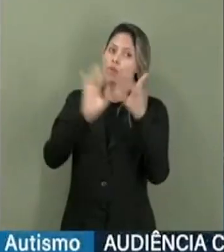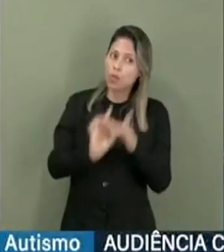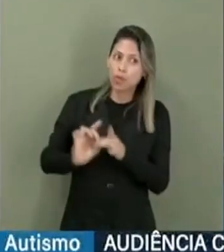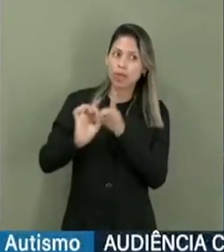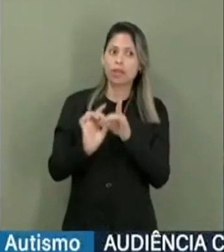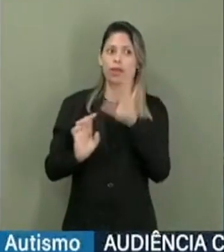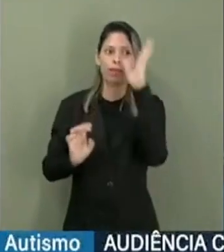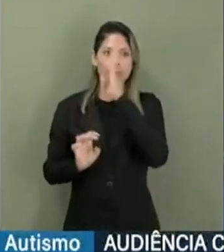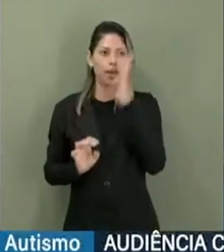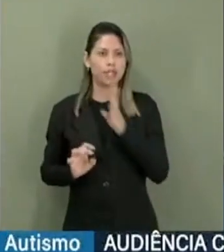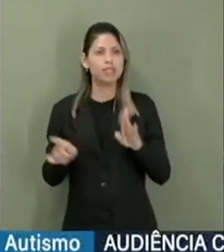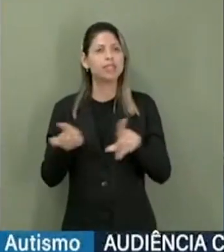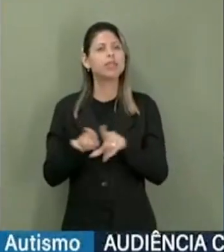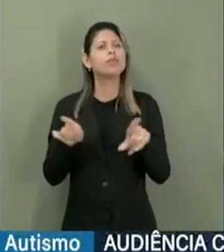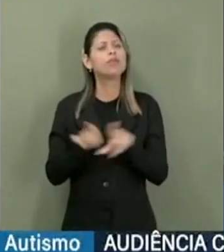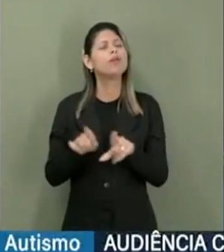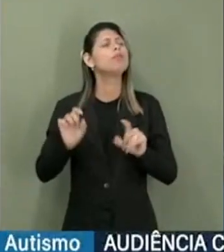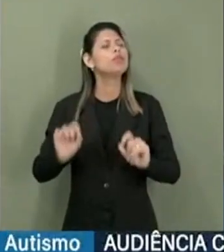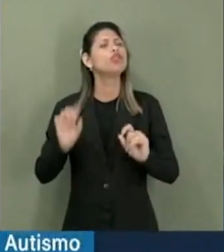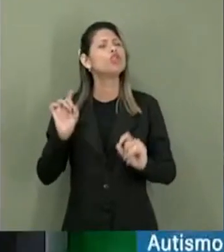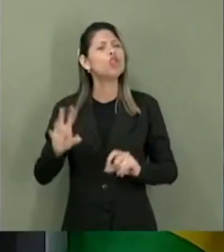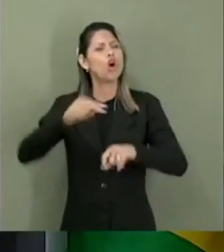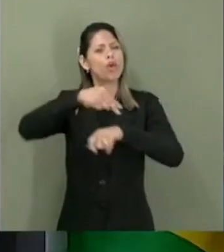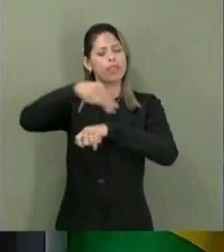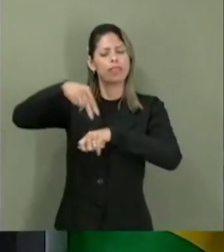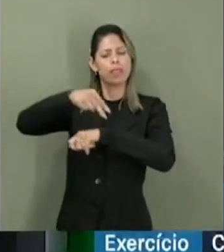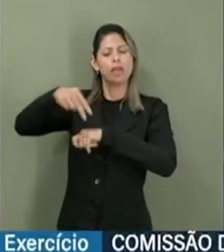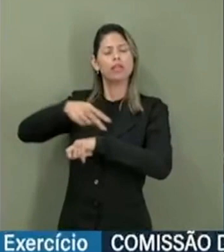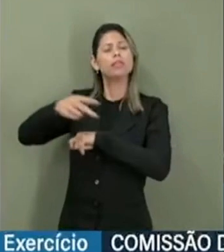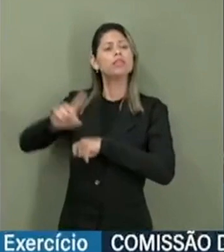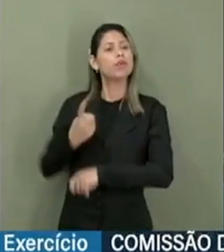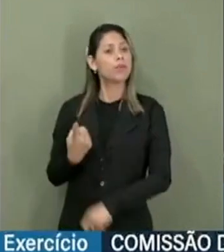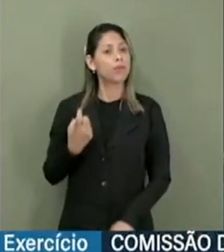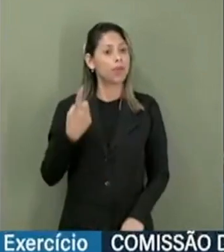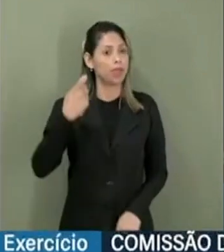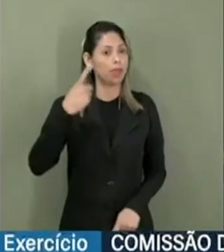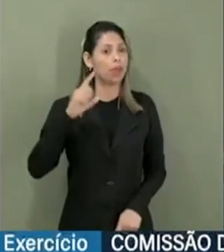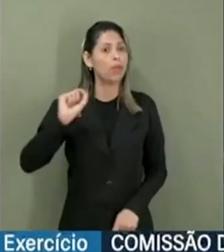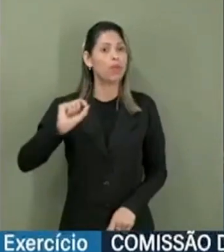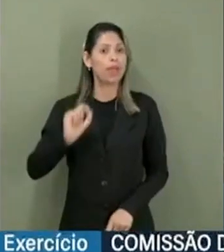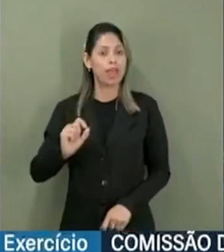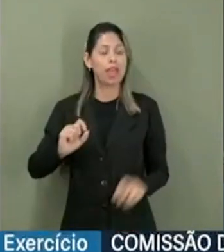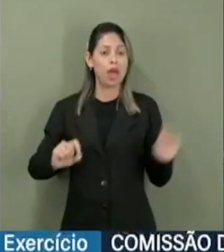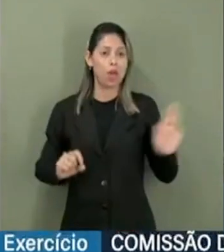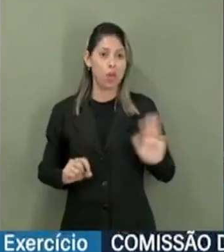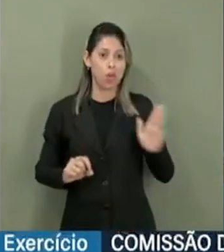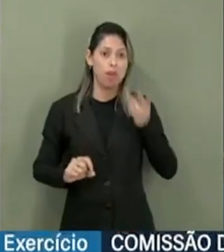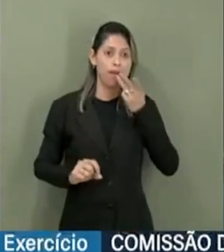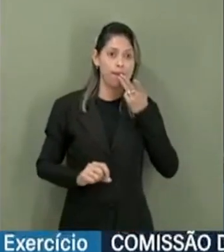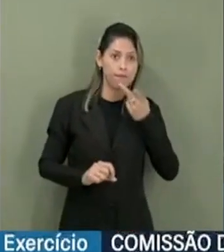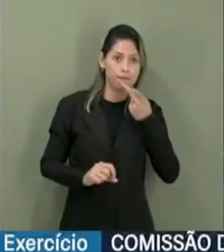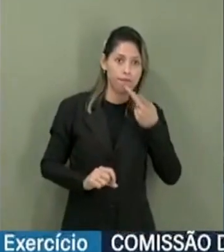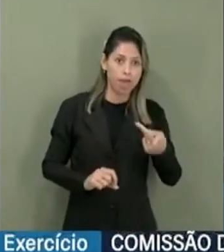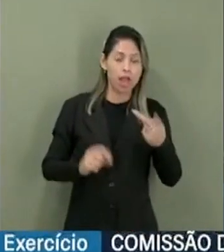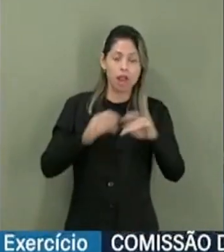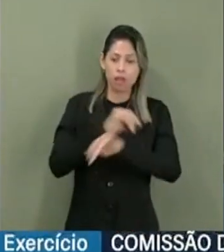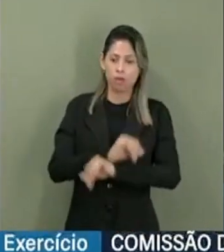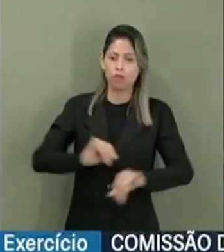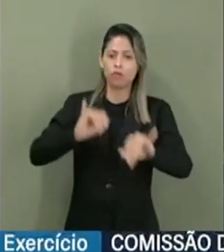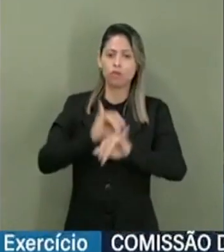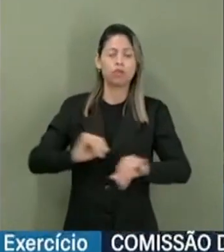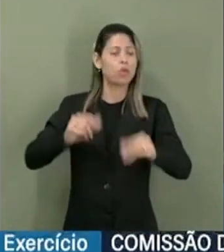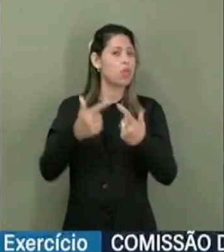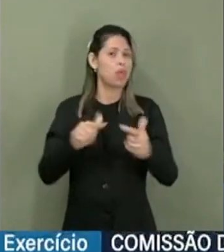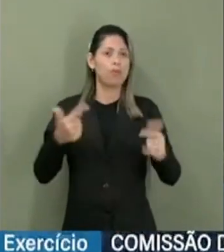o Brasil com uma só nação que é como dissílula desde sempre não existem dois